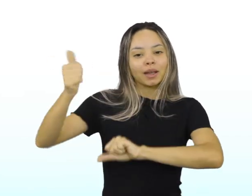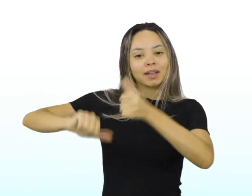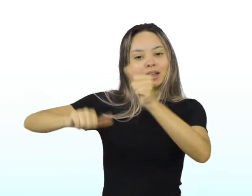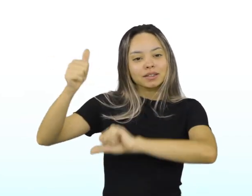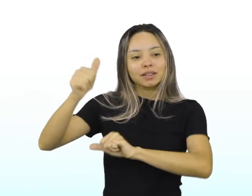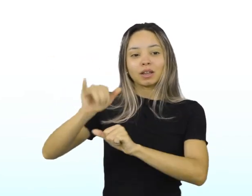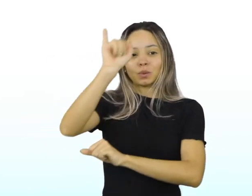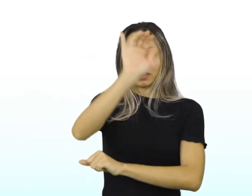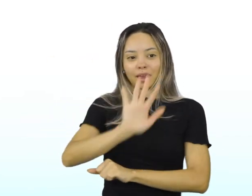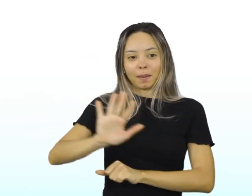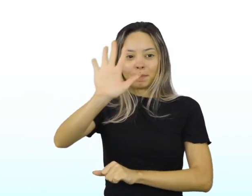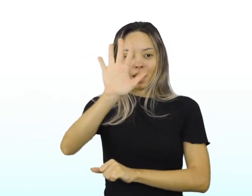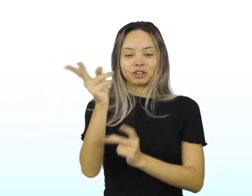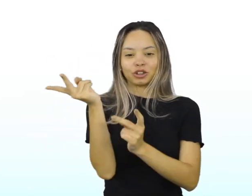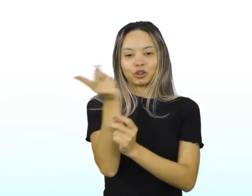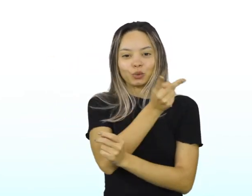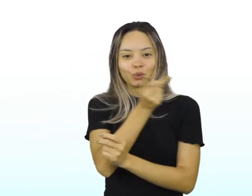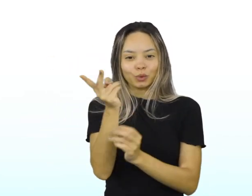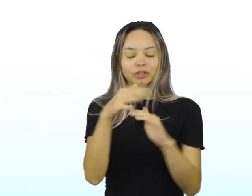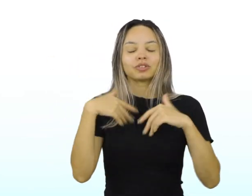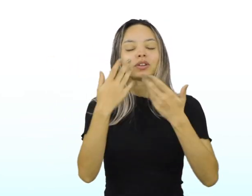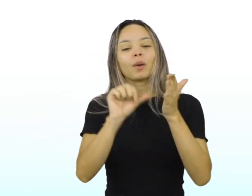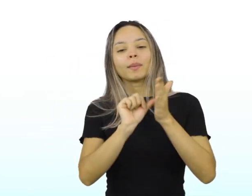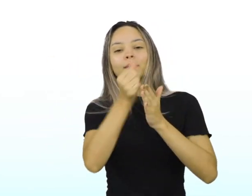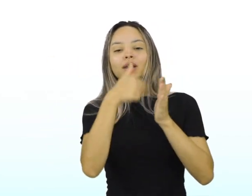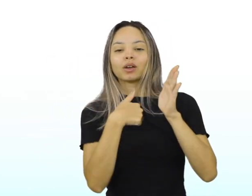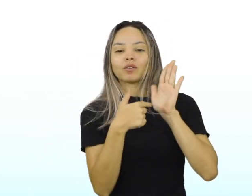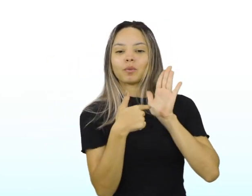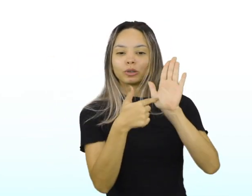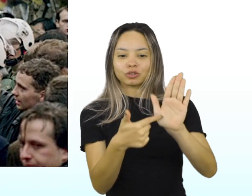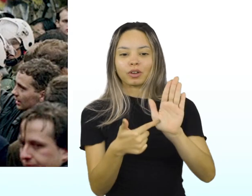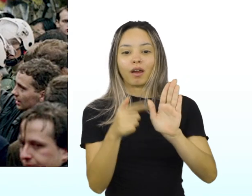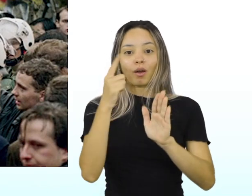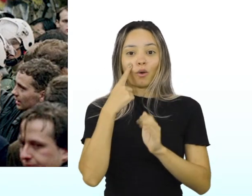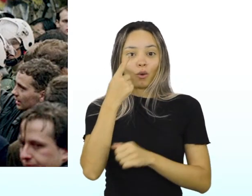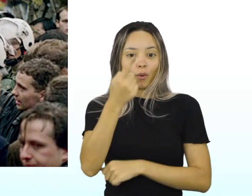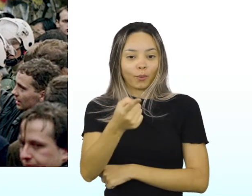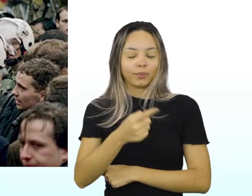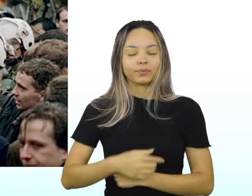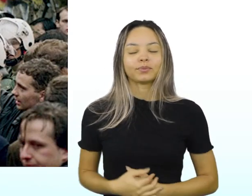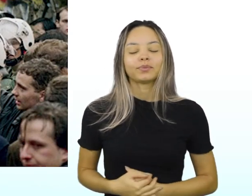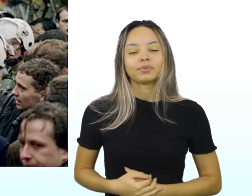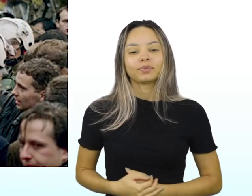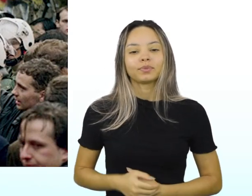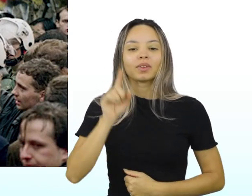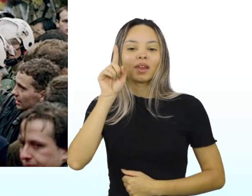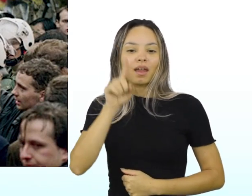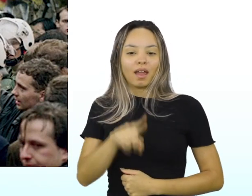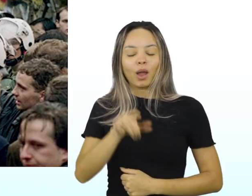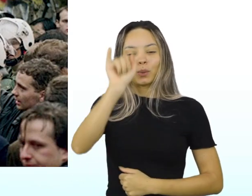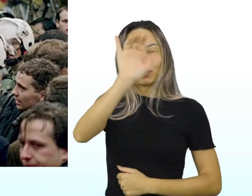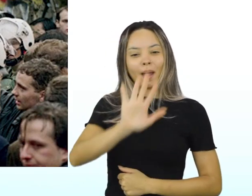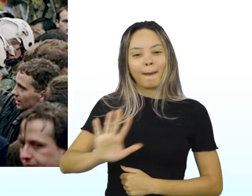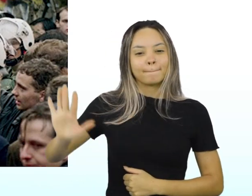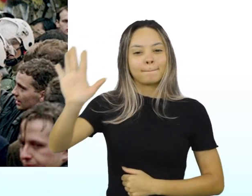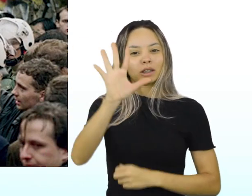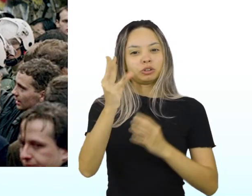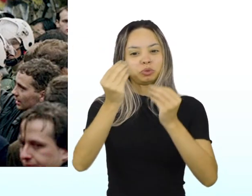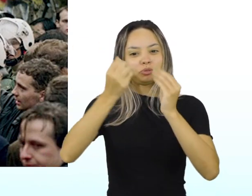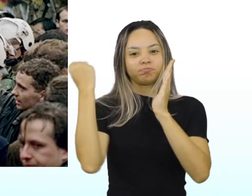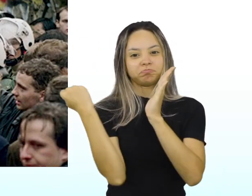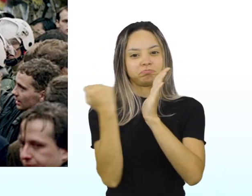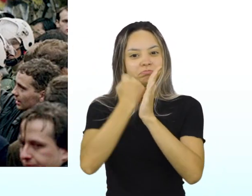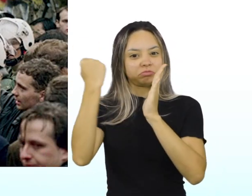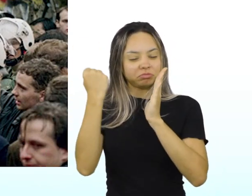duas imagens. Essa primeira que eu quero mostrar para vocês, coloca aí na tela. Uma imagem muito emblemática, pode